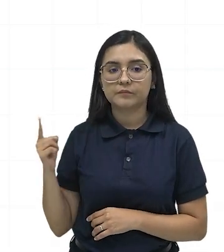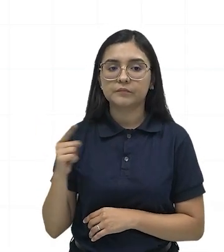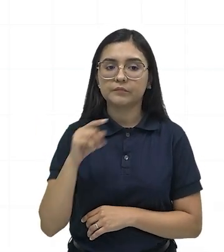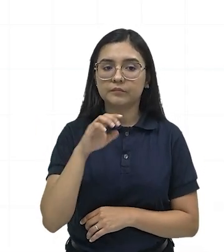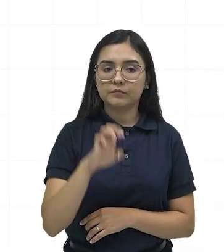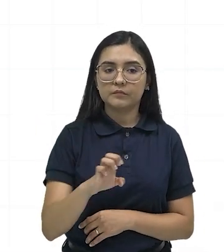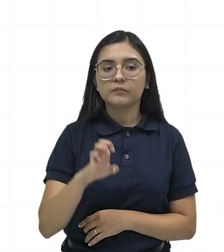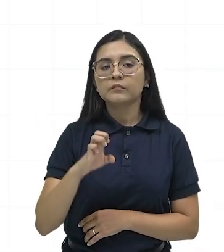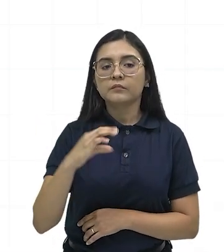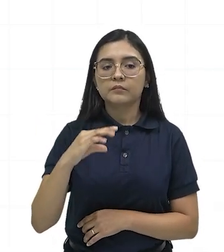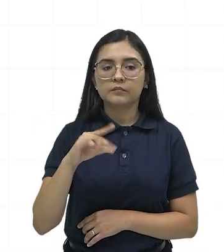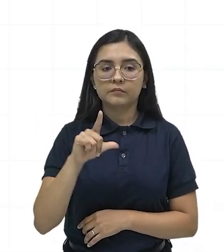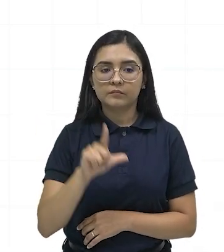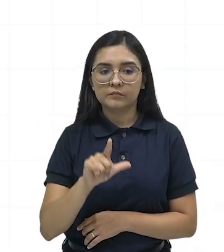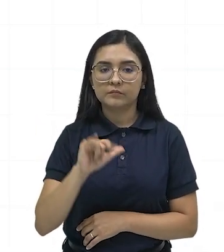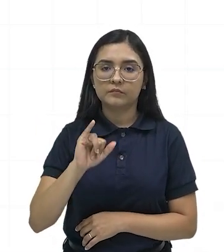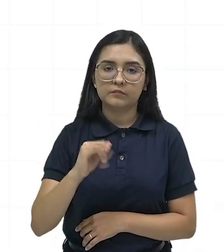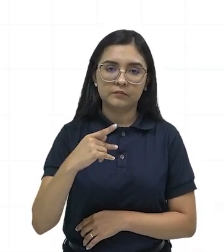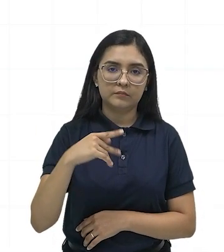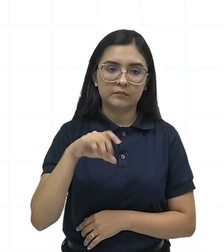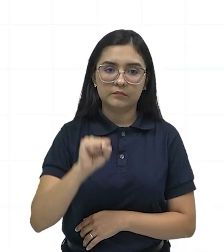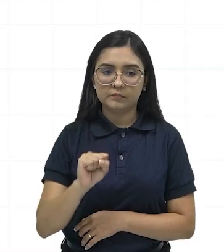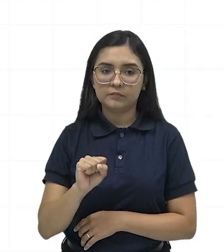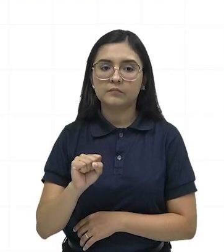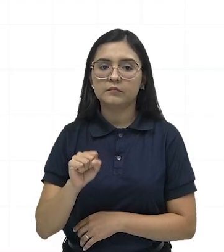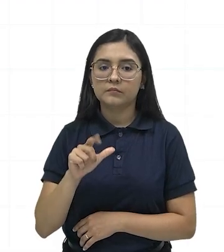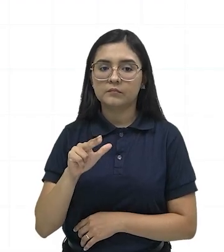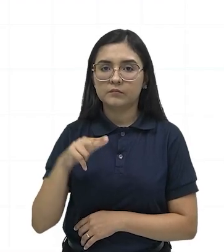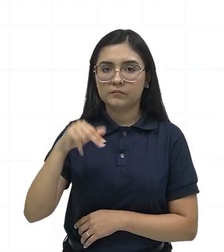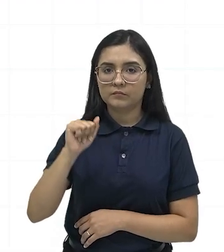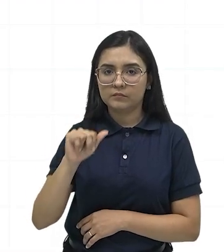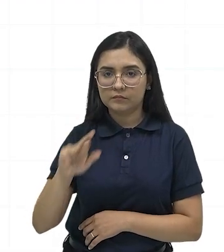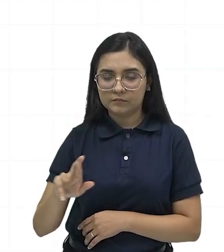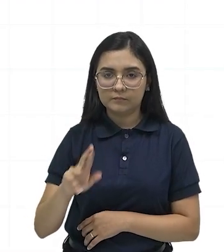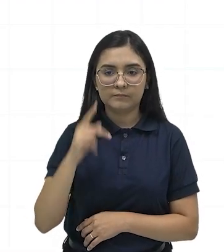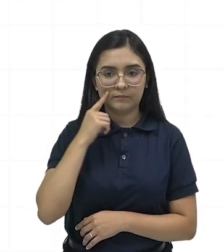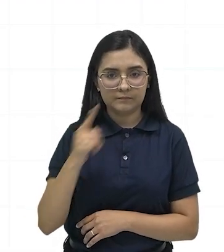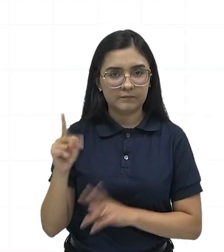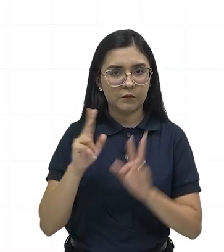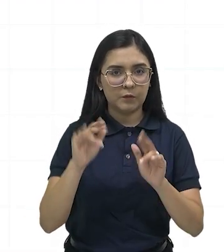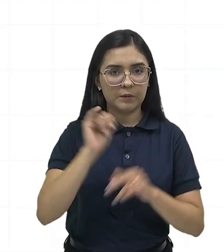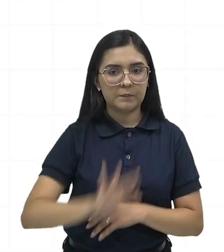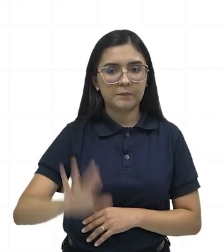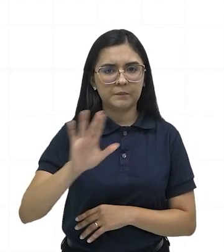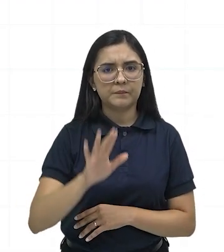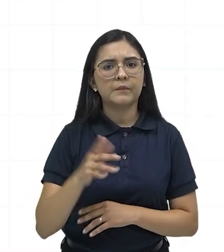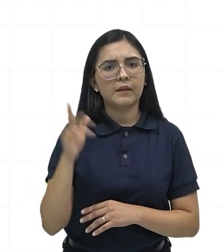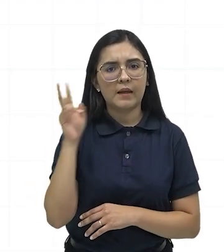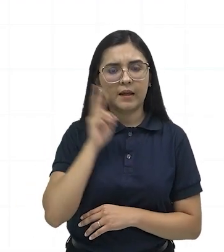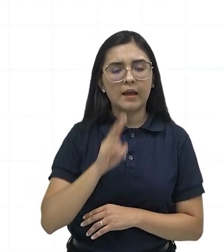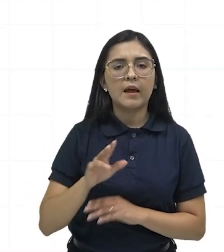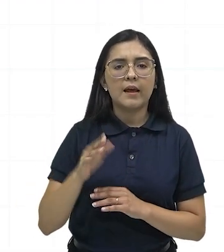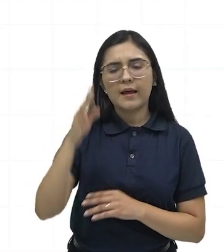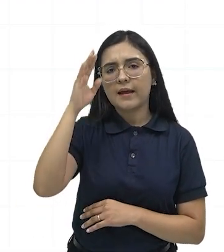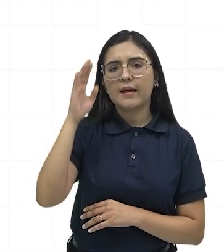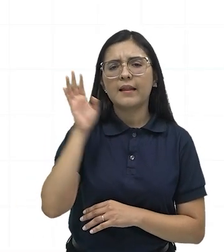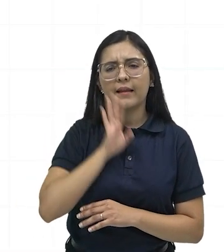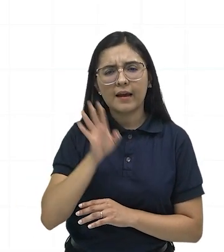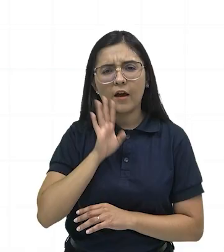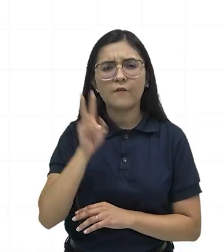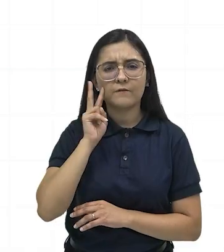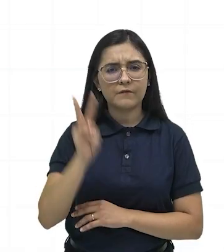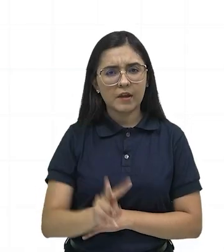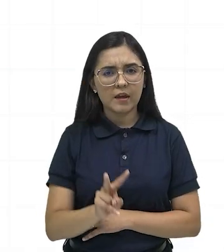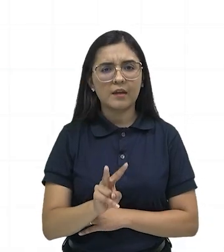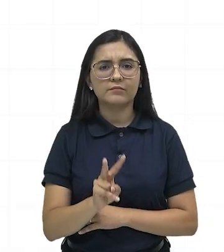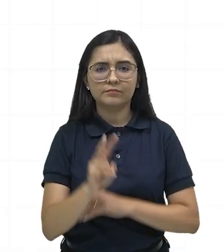eclipse, como vocês podem enxergar aí na imagem. É legal ver o eclipse lunar, é legal